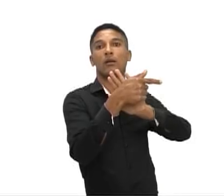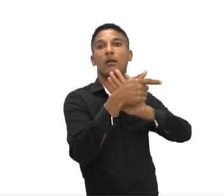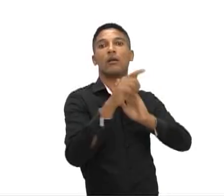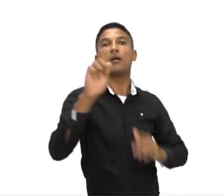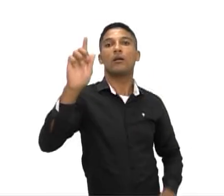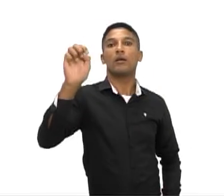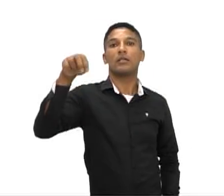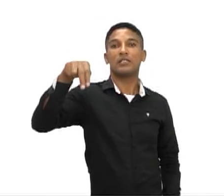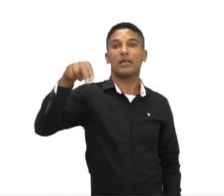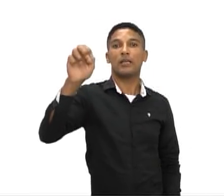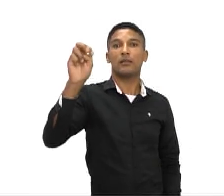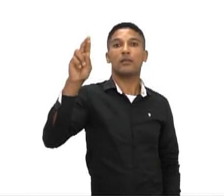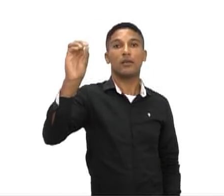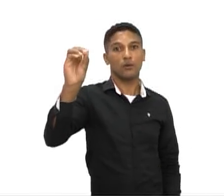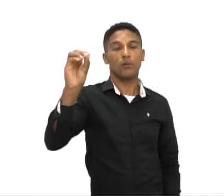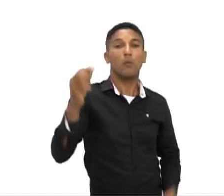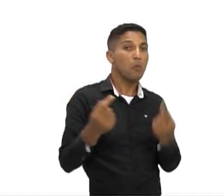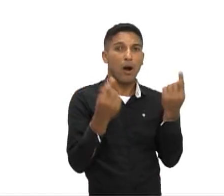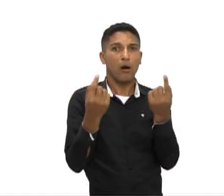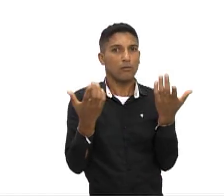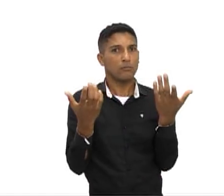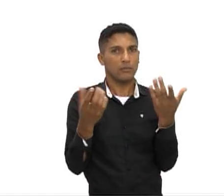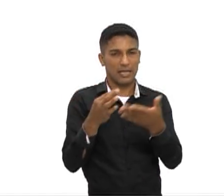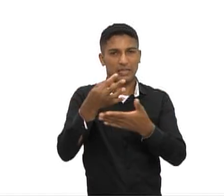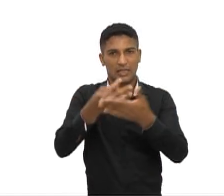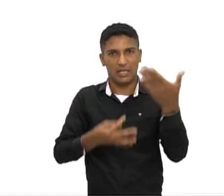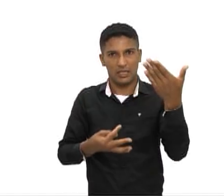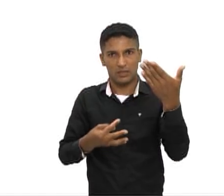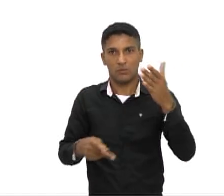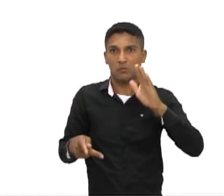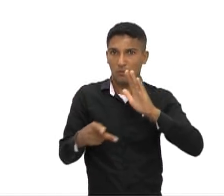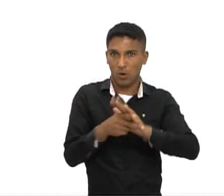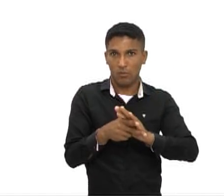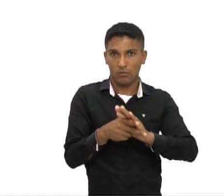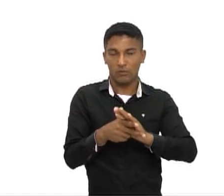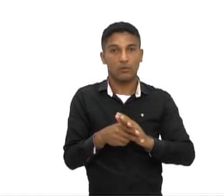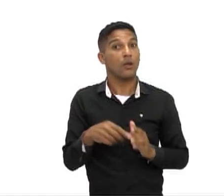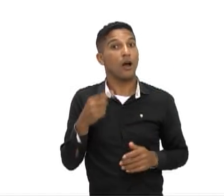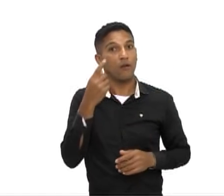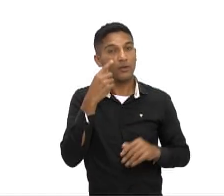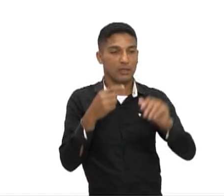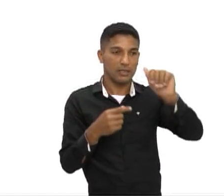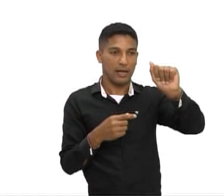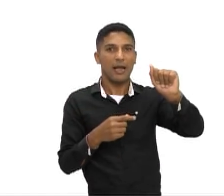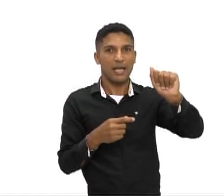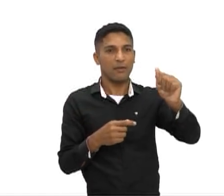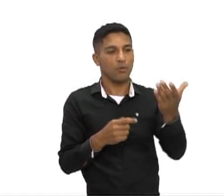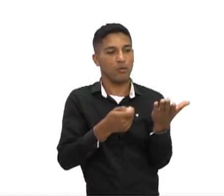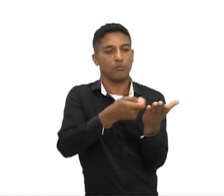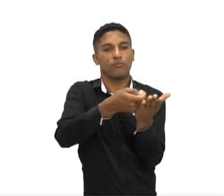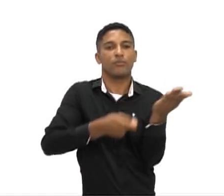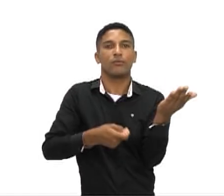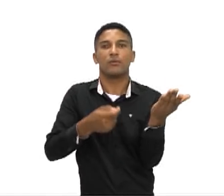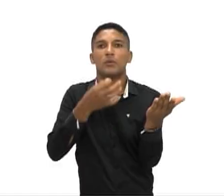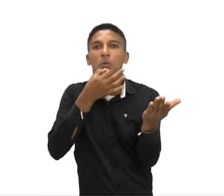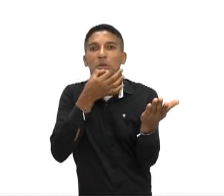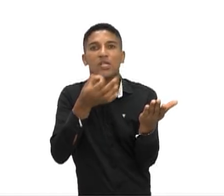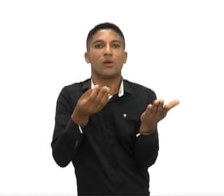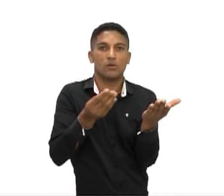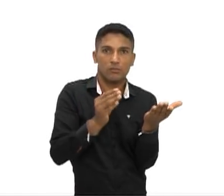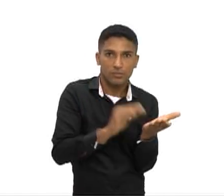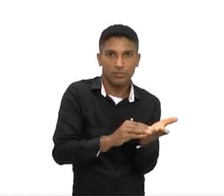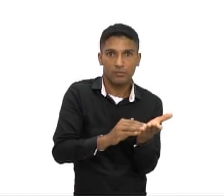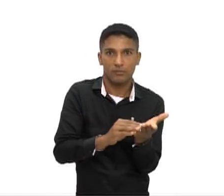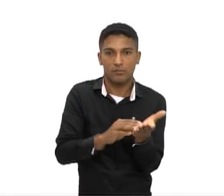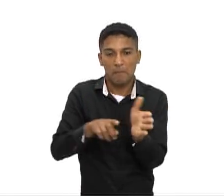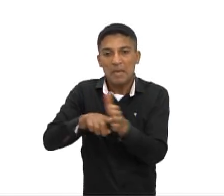que a gente tem ali um texto que a gente pode classificar como sendo, na alternativa A, dissertativo, baseado em pesquisas de opinião,